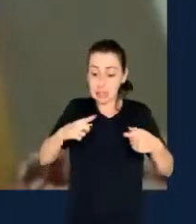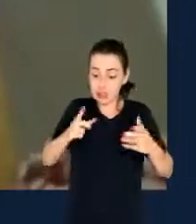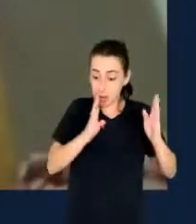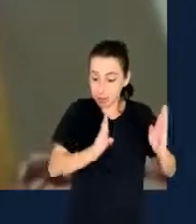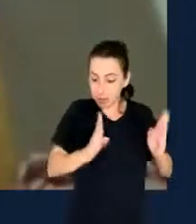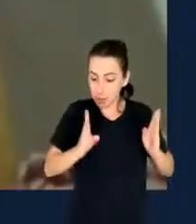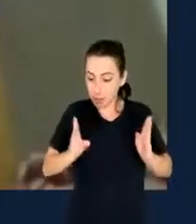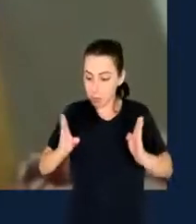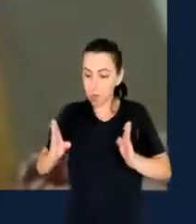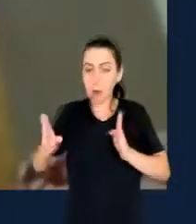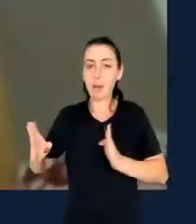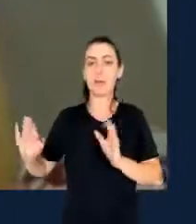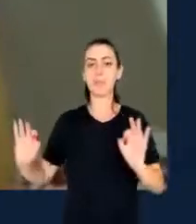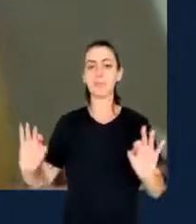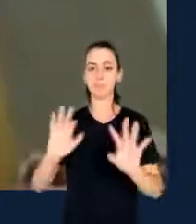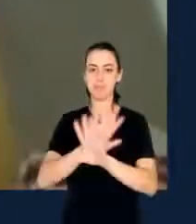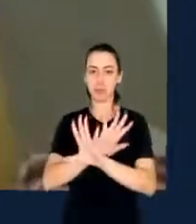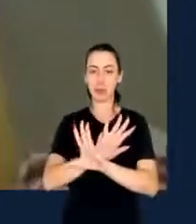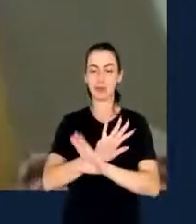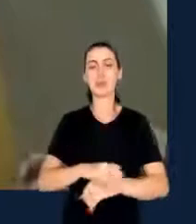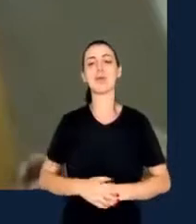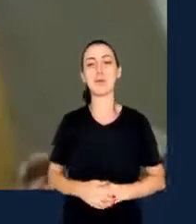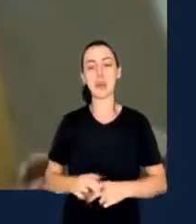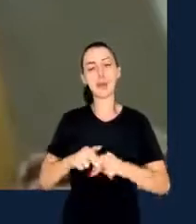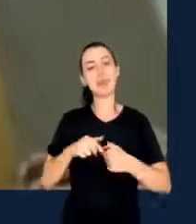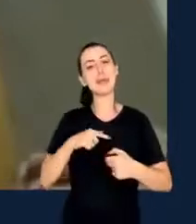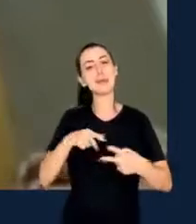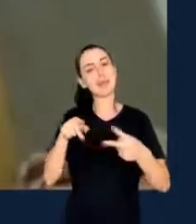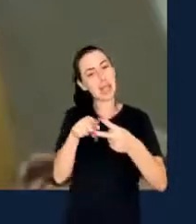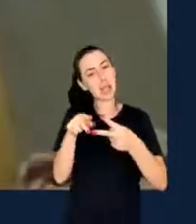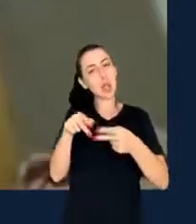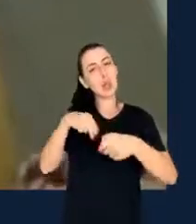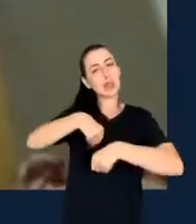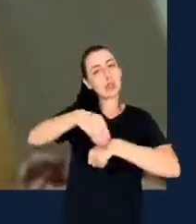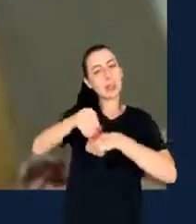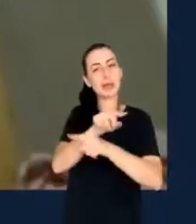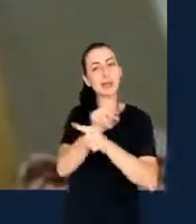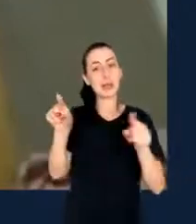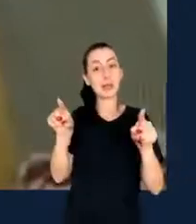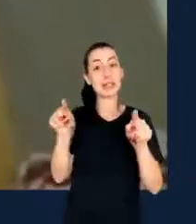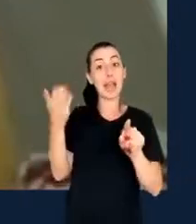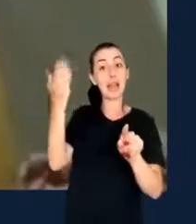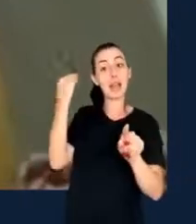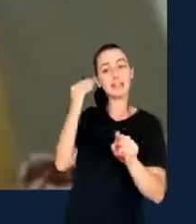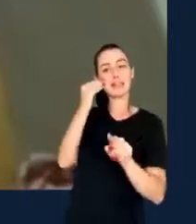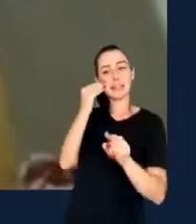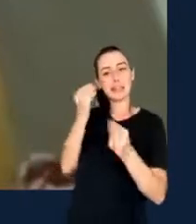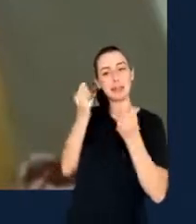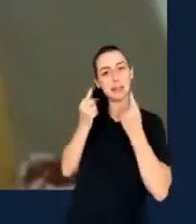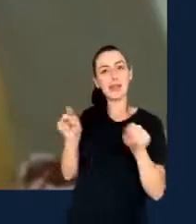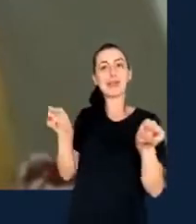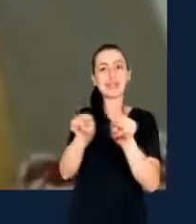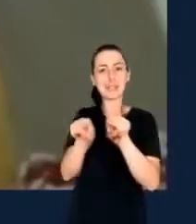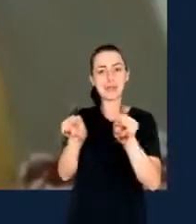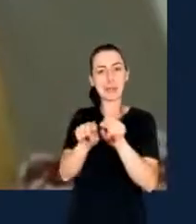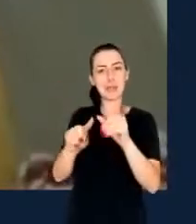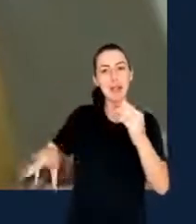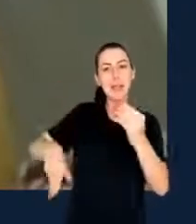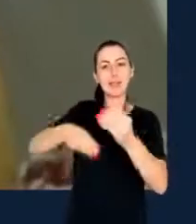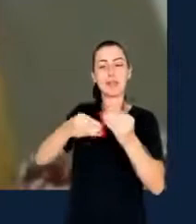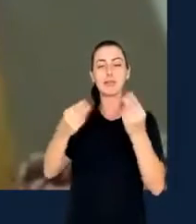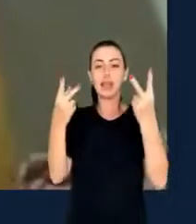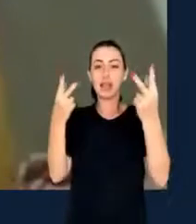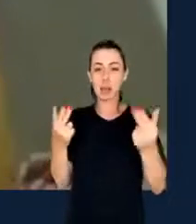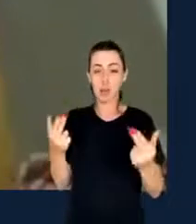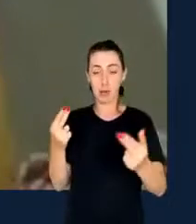etc Eu acho que eu teria duas coisas quer dizer e foi uma das provocações que eu tentei fazendo o quê não a nossa